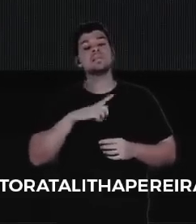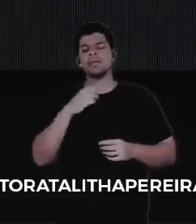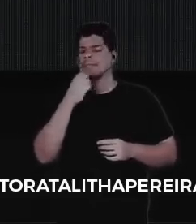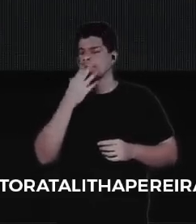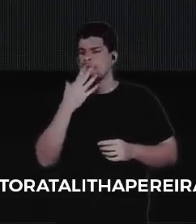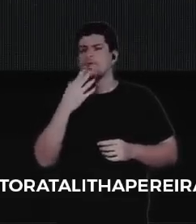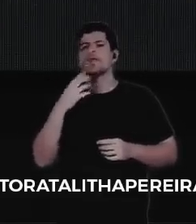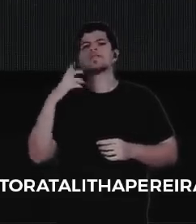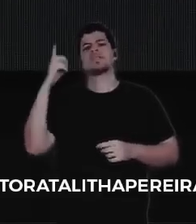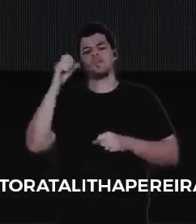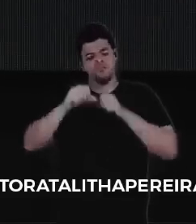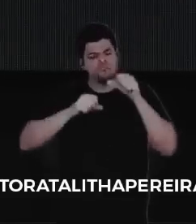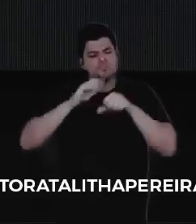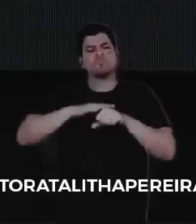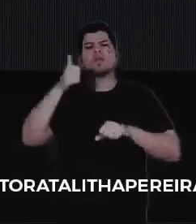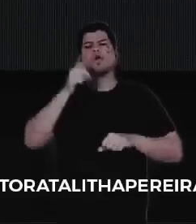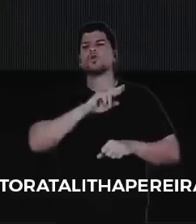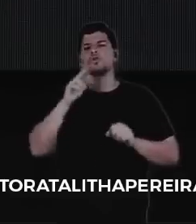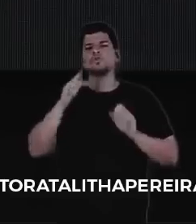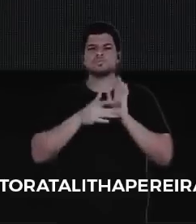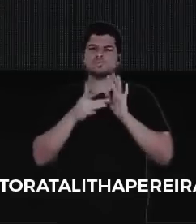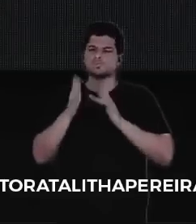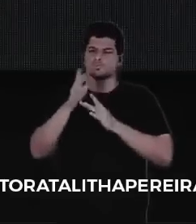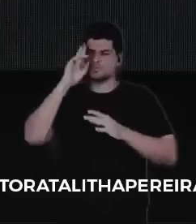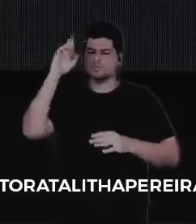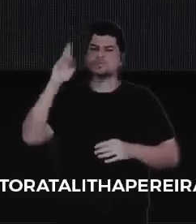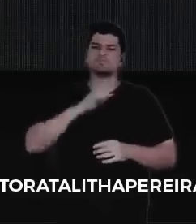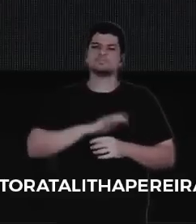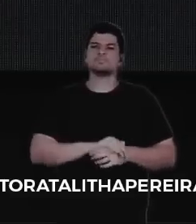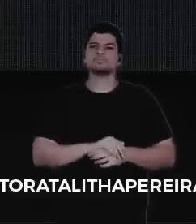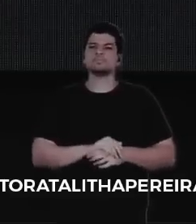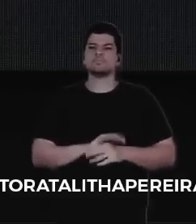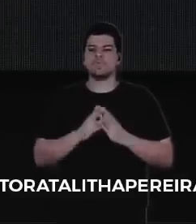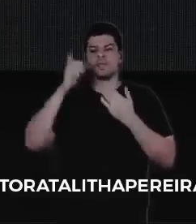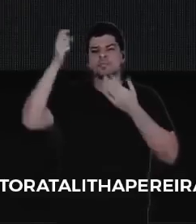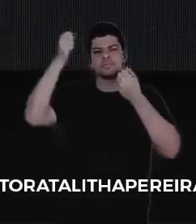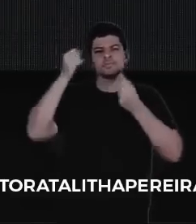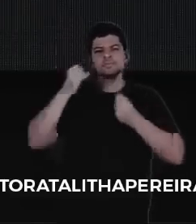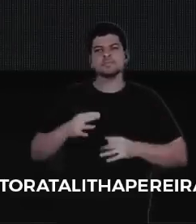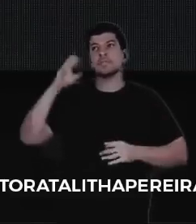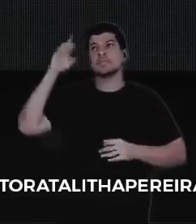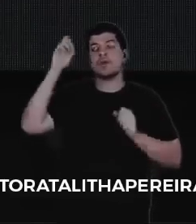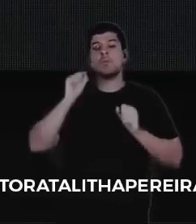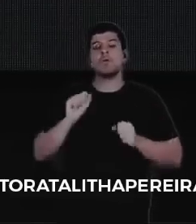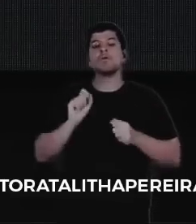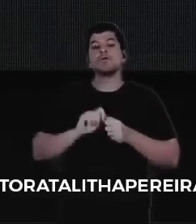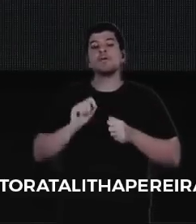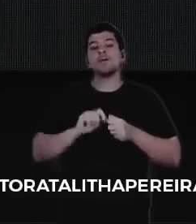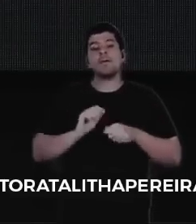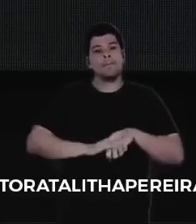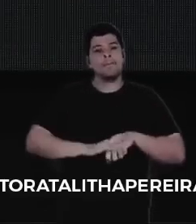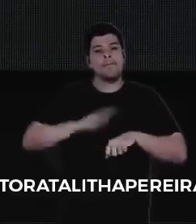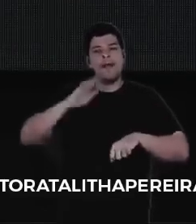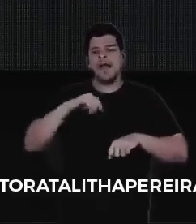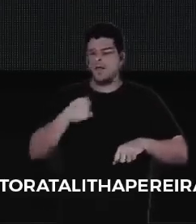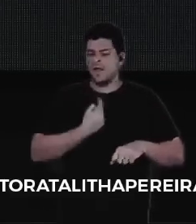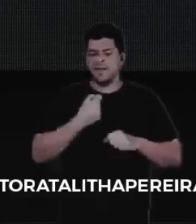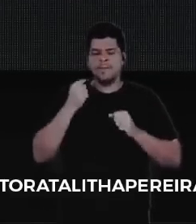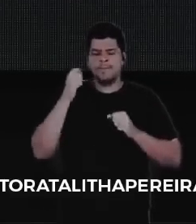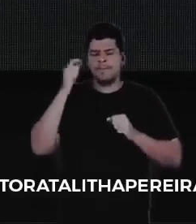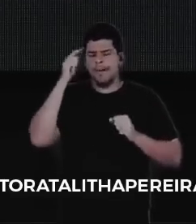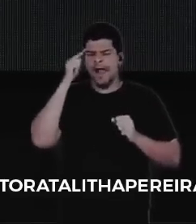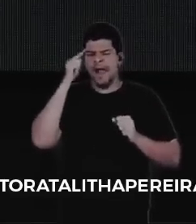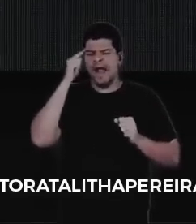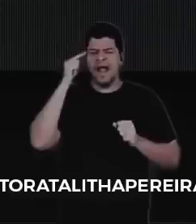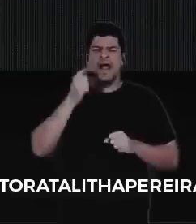melhorar mesmo no nome do Senhor. Porque quando a Bíblia diz que Deus pode fazer infinitamente mais além do que a gente pede ou pensa, segundo o poder